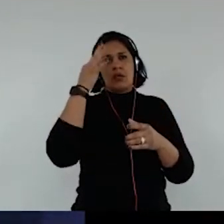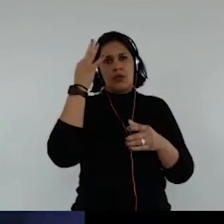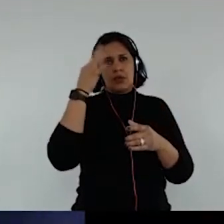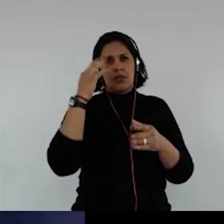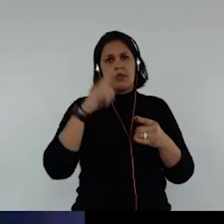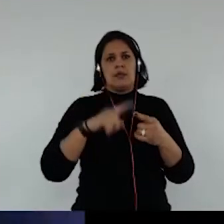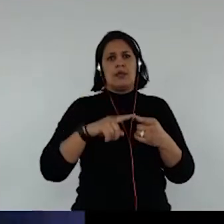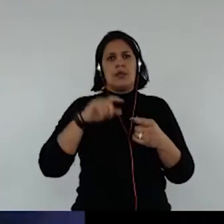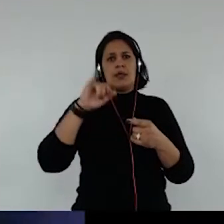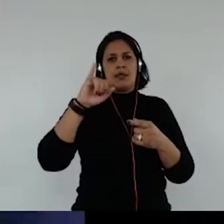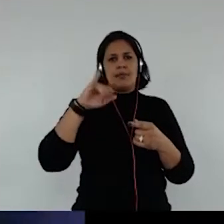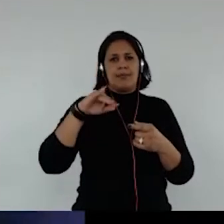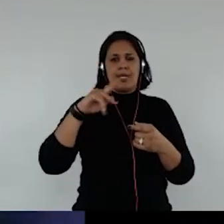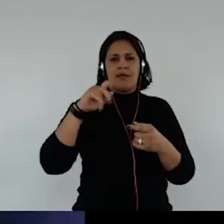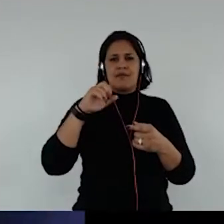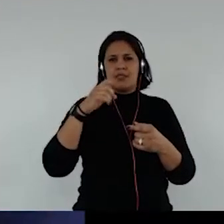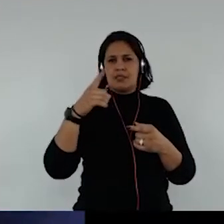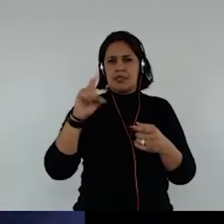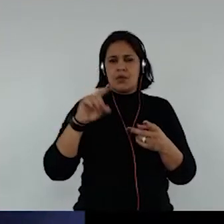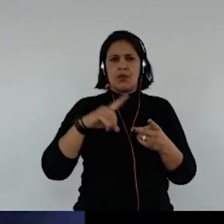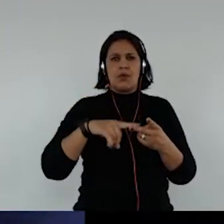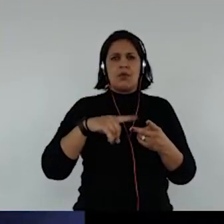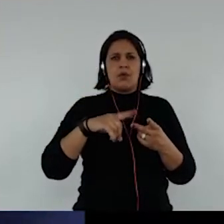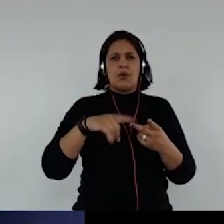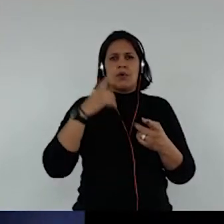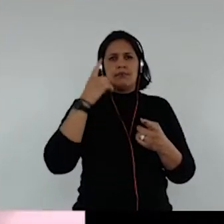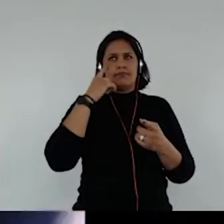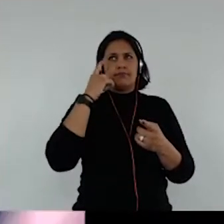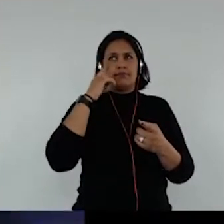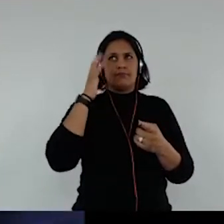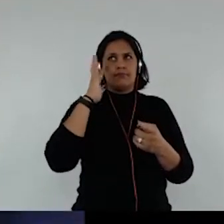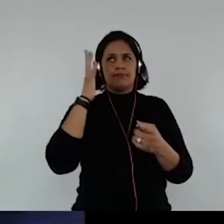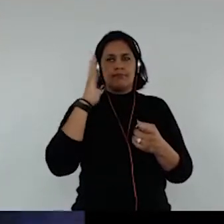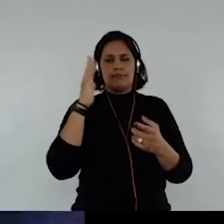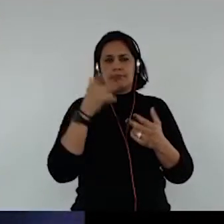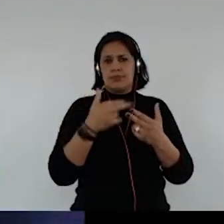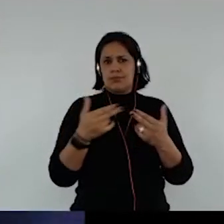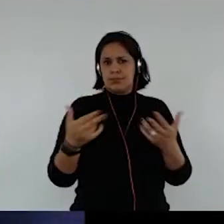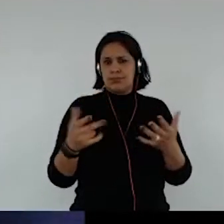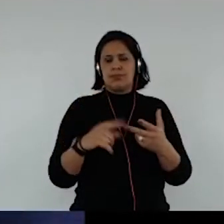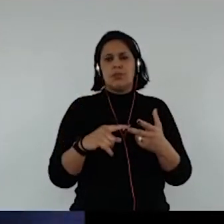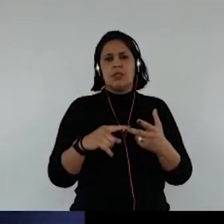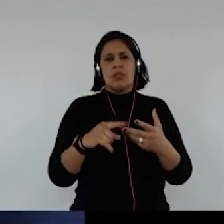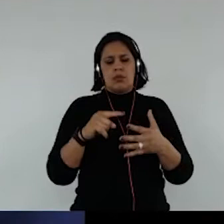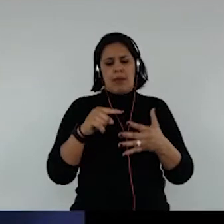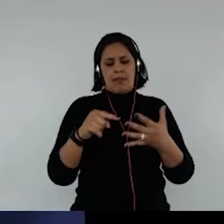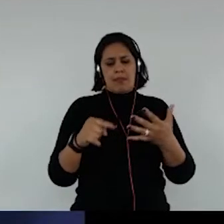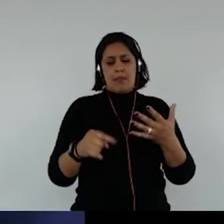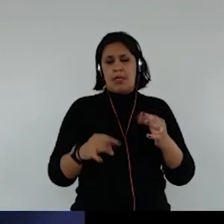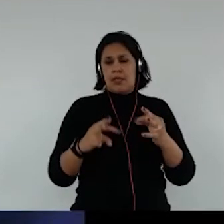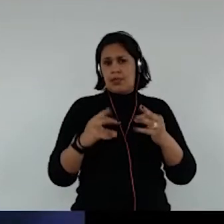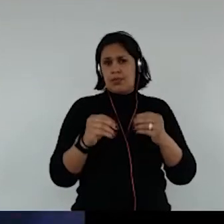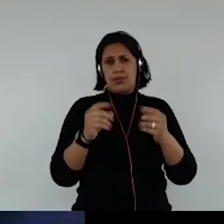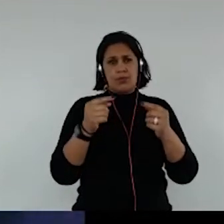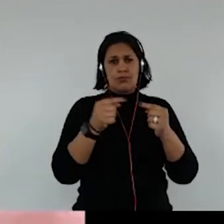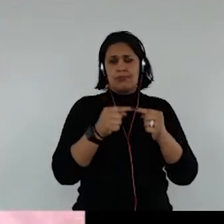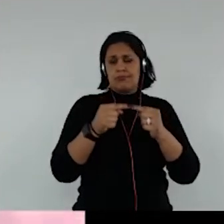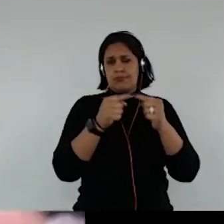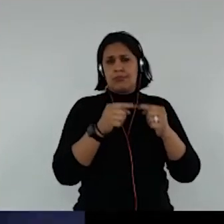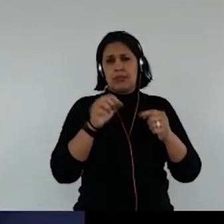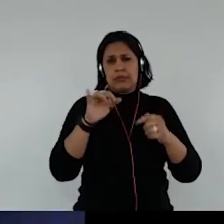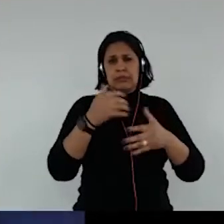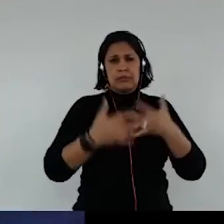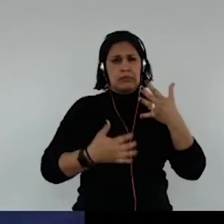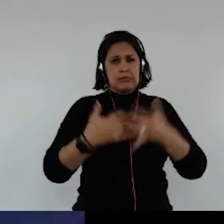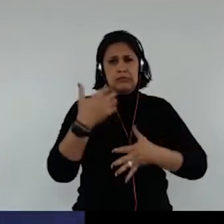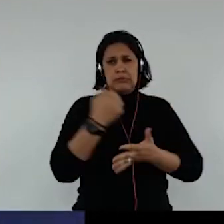da pressuposição, da base objetiva do negócio jurídico, todas nessa mesma linha, sobre a frustração do